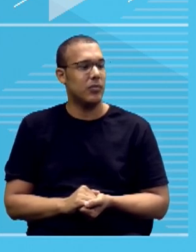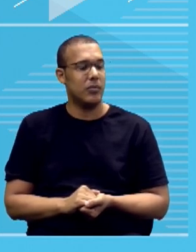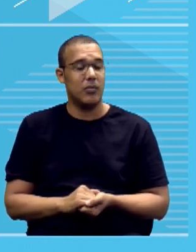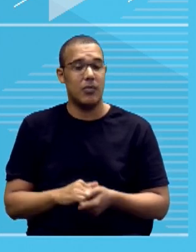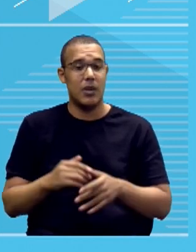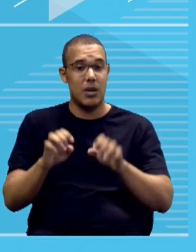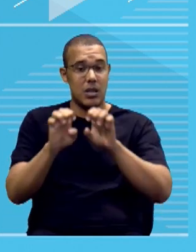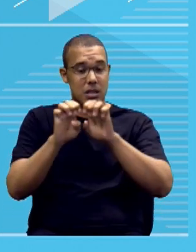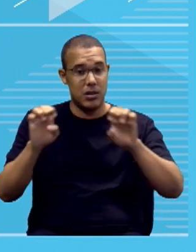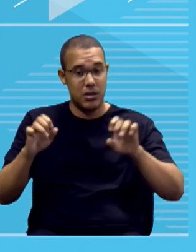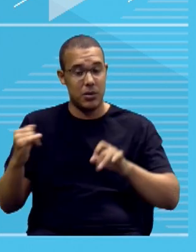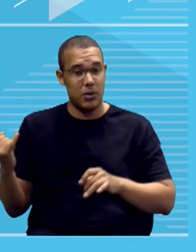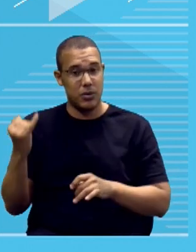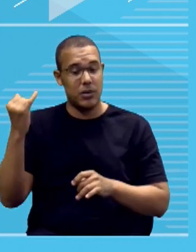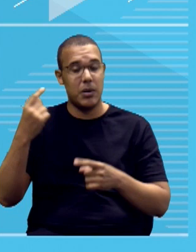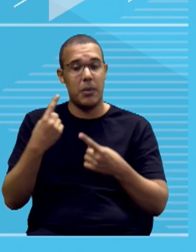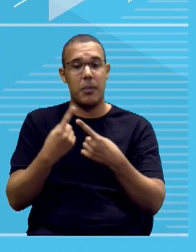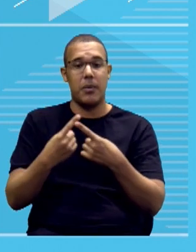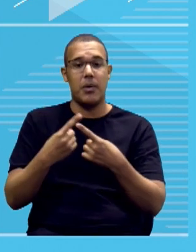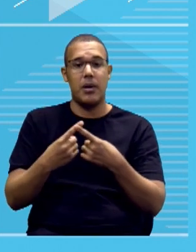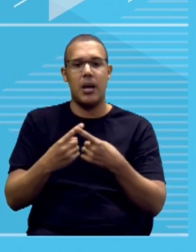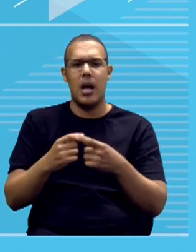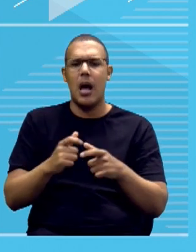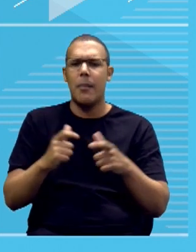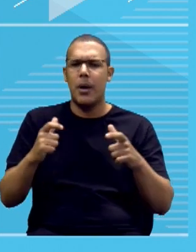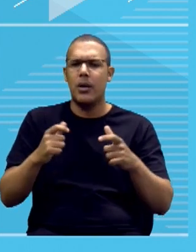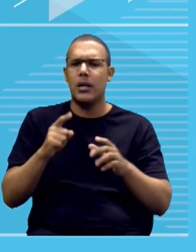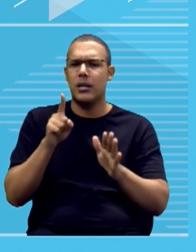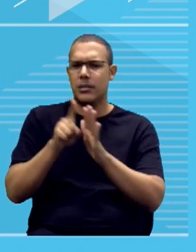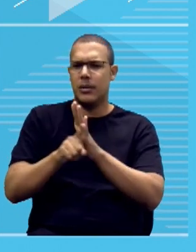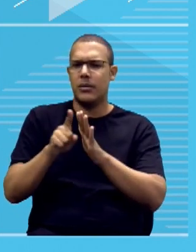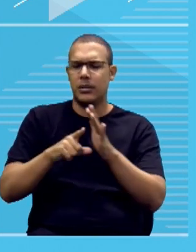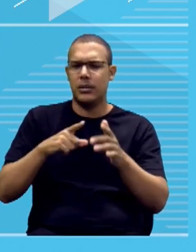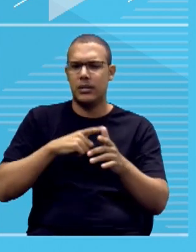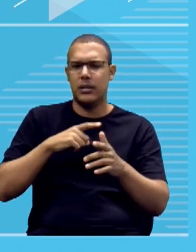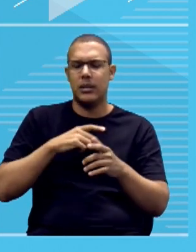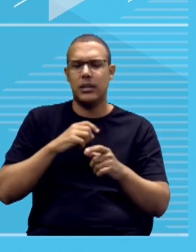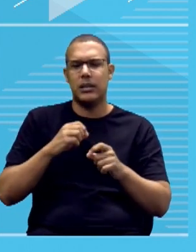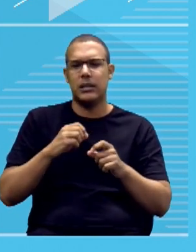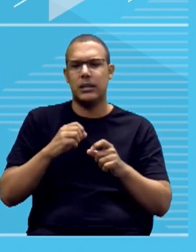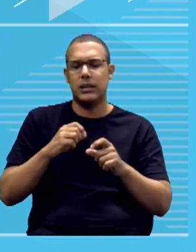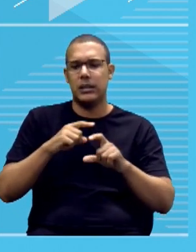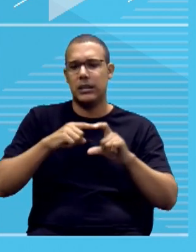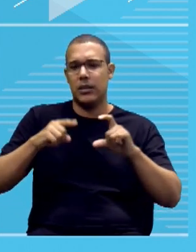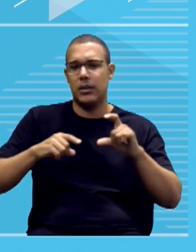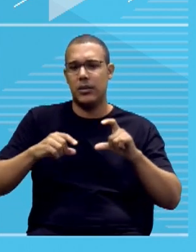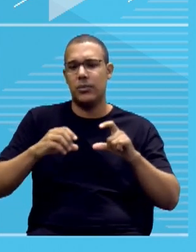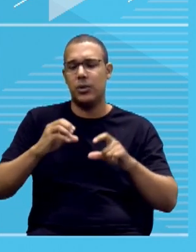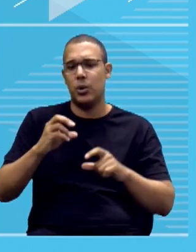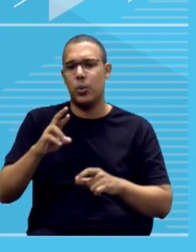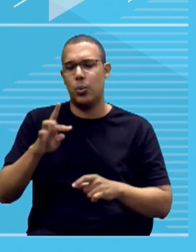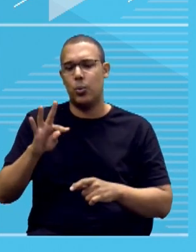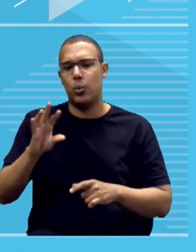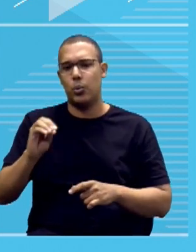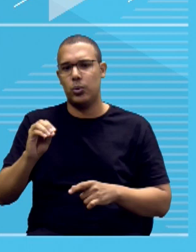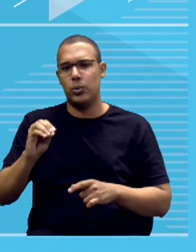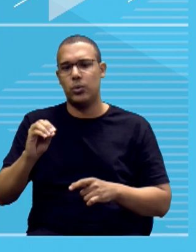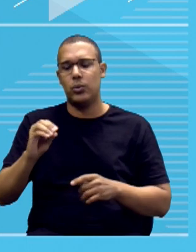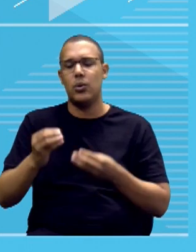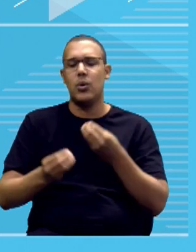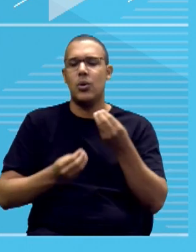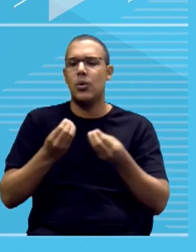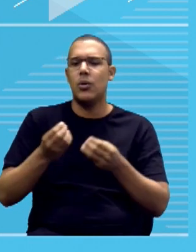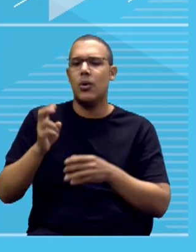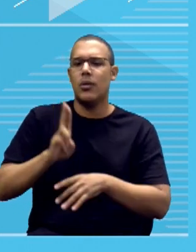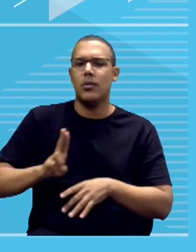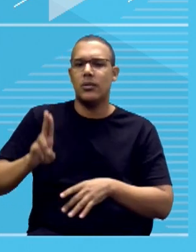equação aqui é importante por quê? Porque a maioria das questões vai te perguntar: e se a corrente for em curto-circuito, como é que vai funcionar? Como é que eu vou aderir àquela